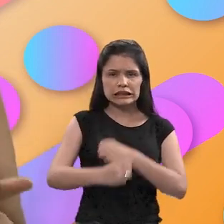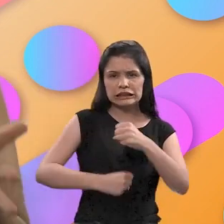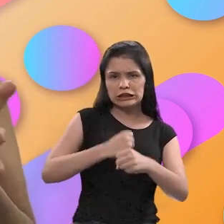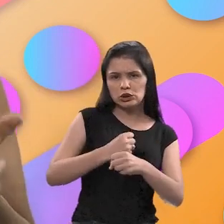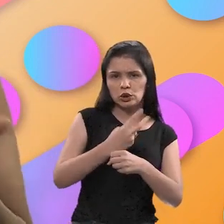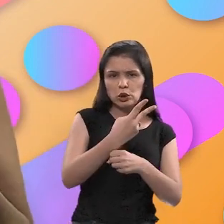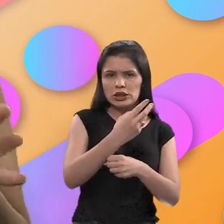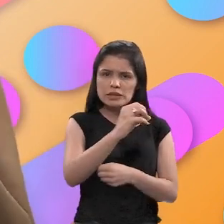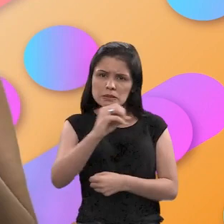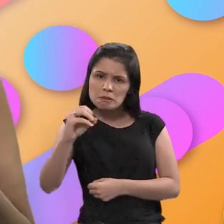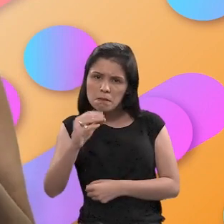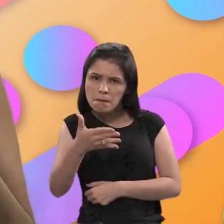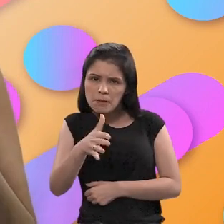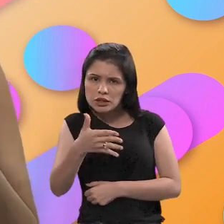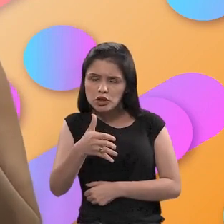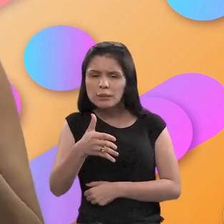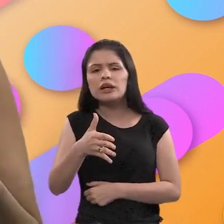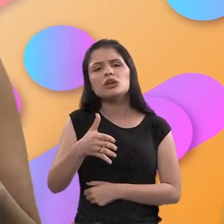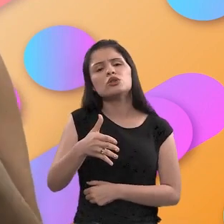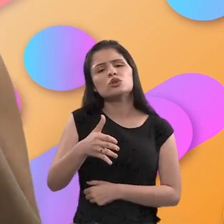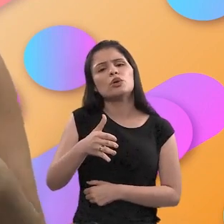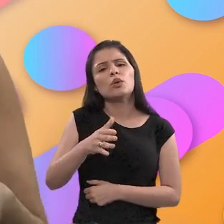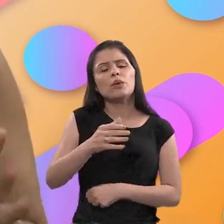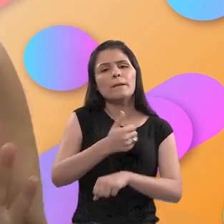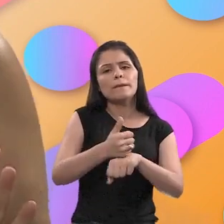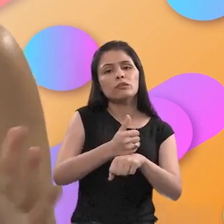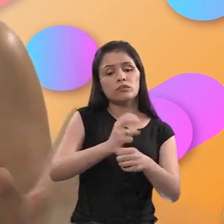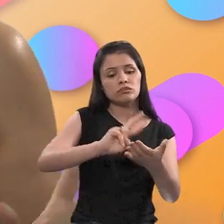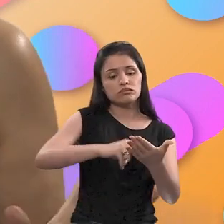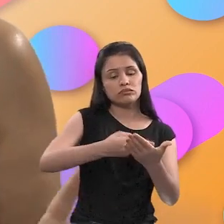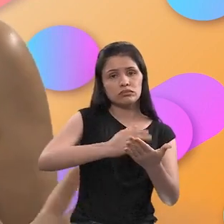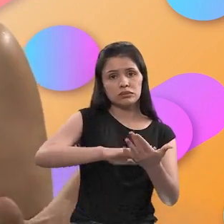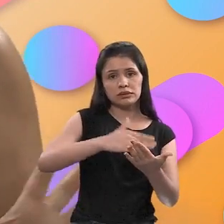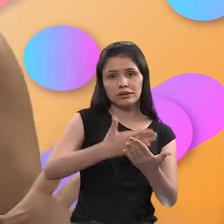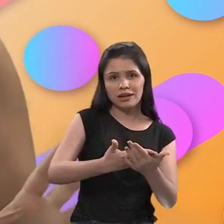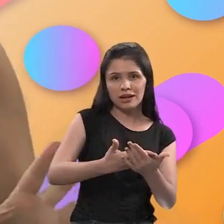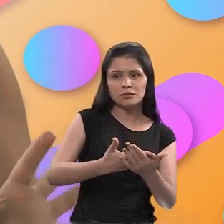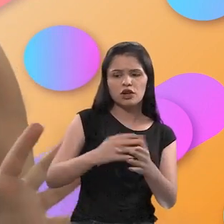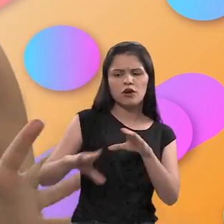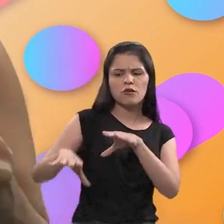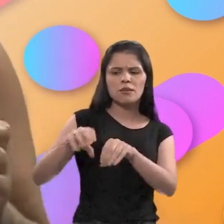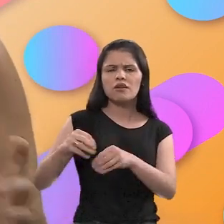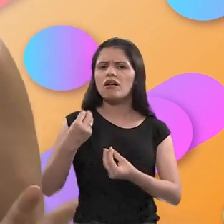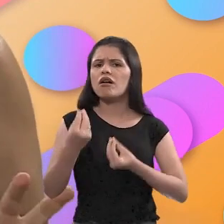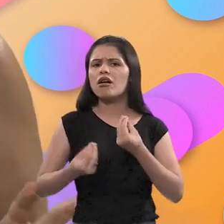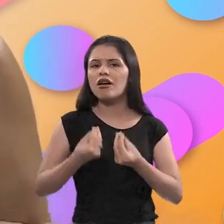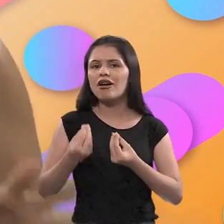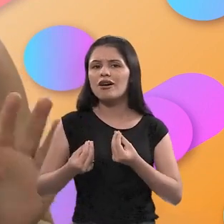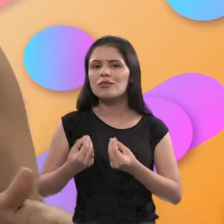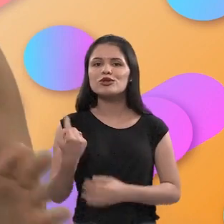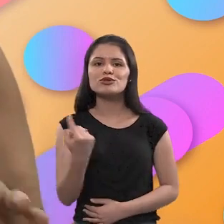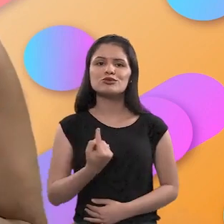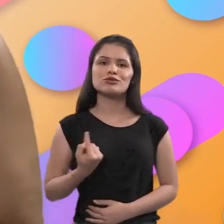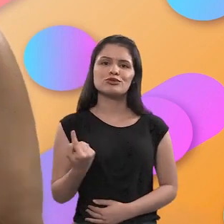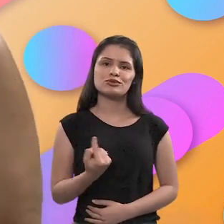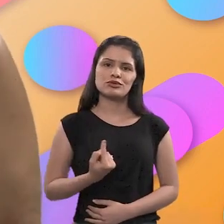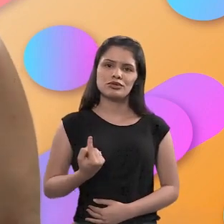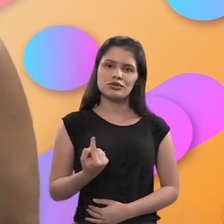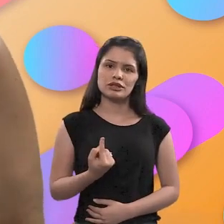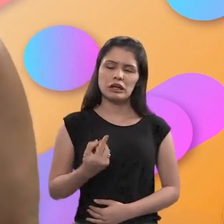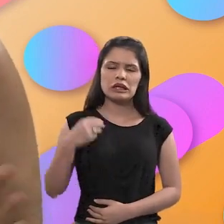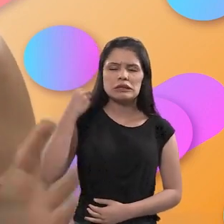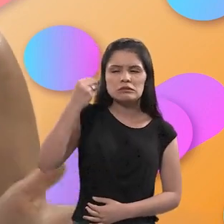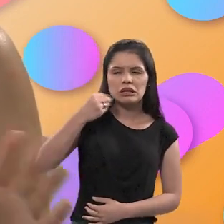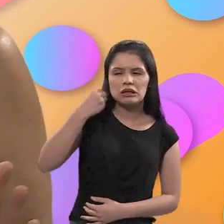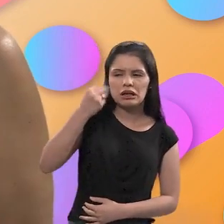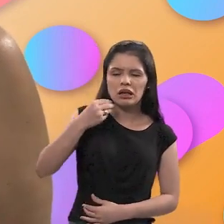de sinais era um profissional que se formava praticamente sozinho, ou seja, com as suas experiências